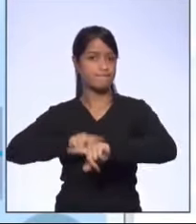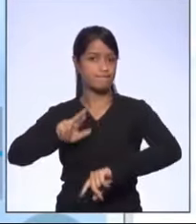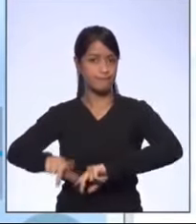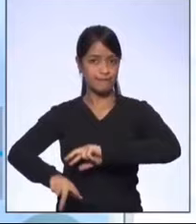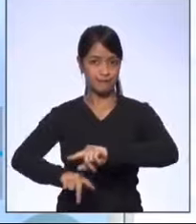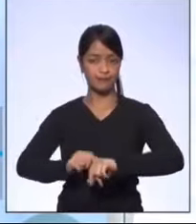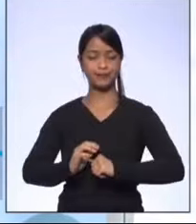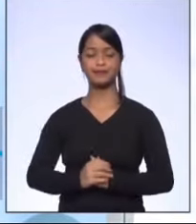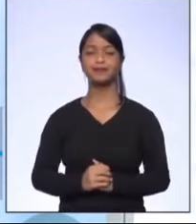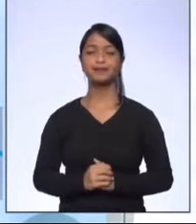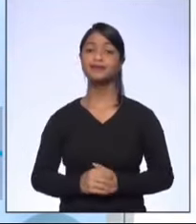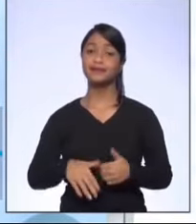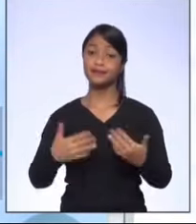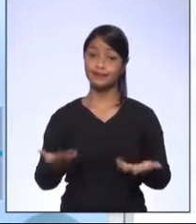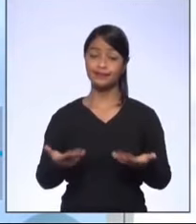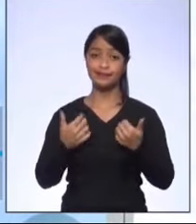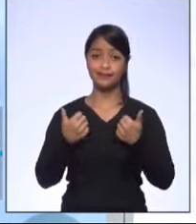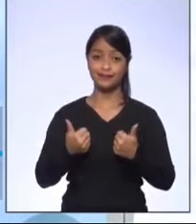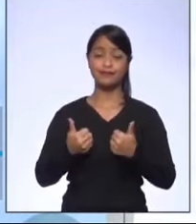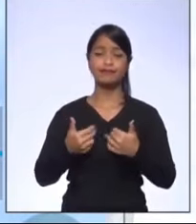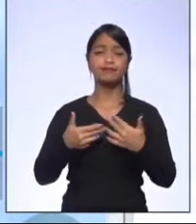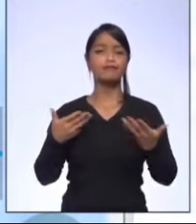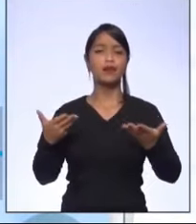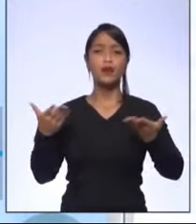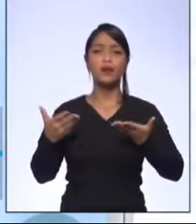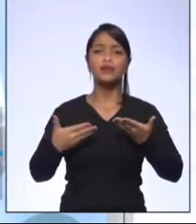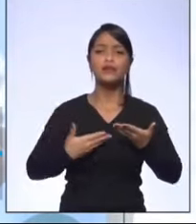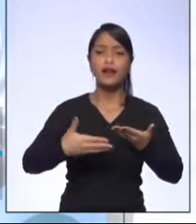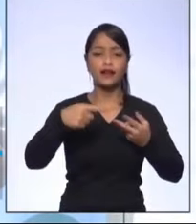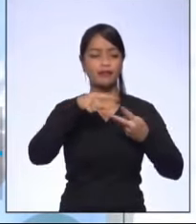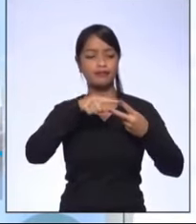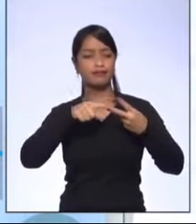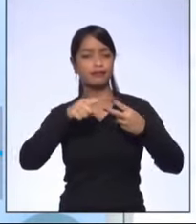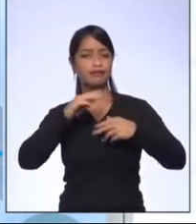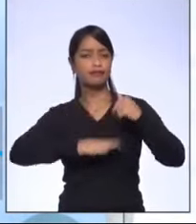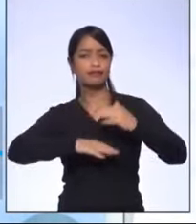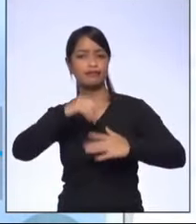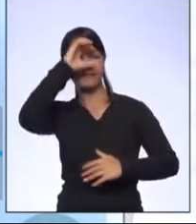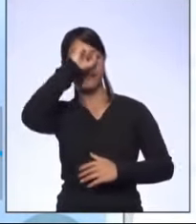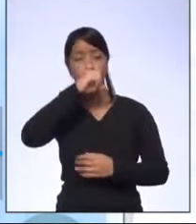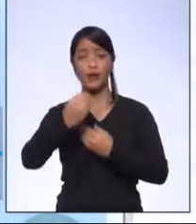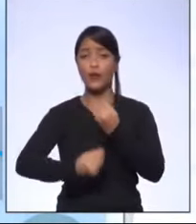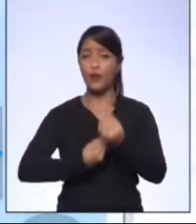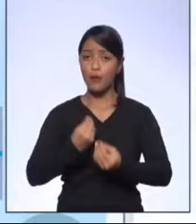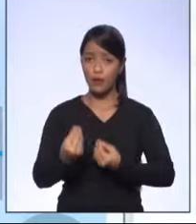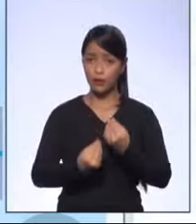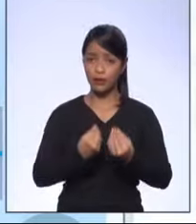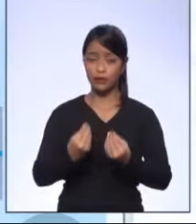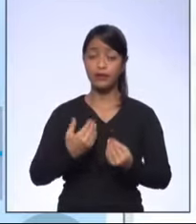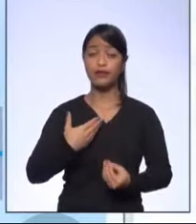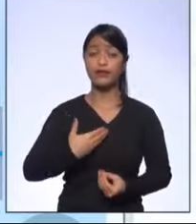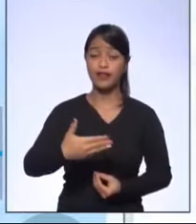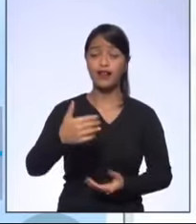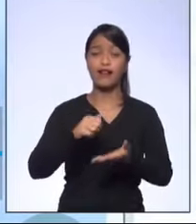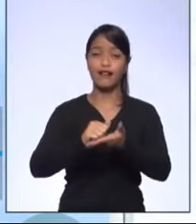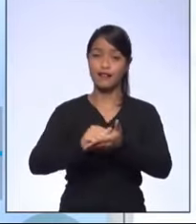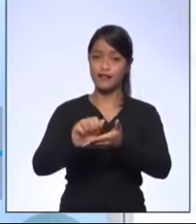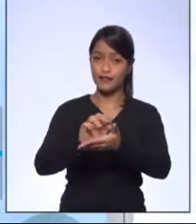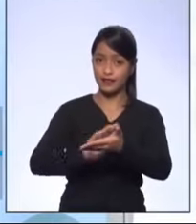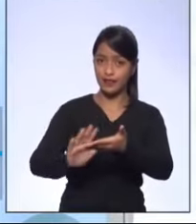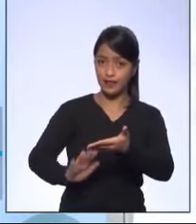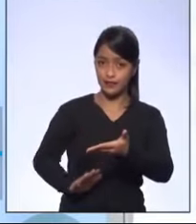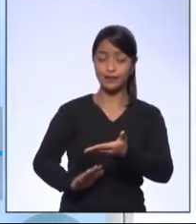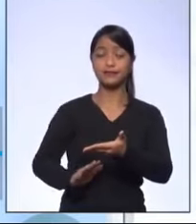Muito bem. Como que nós vamos fazer isso? Então, a gente vai aí nesta aula fazer tarefas,